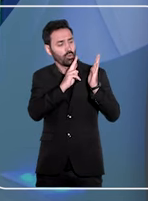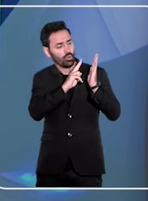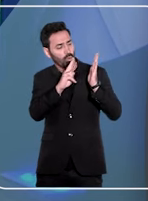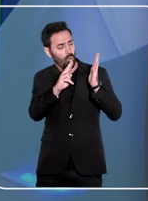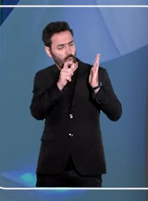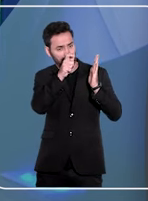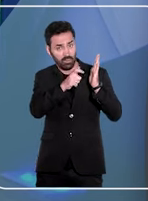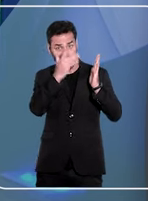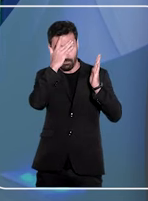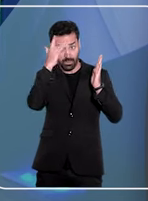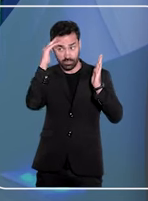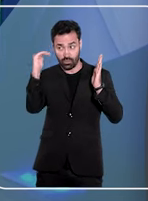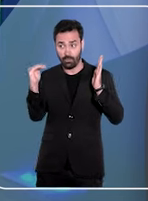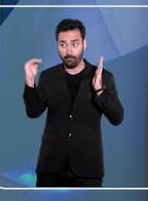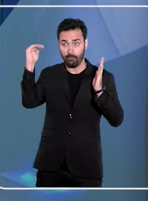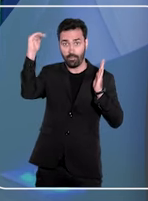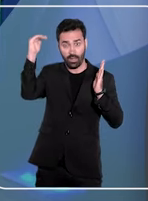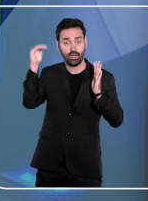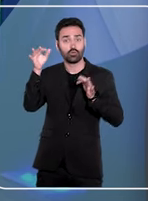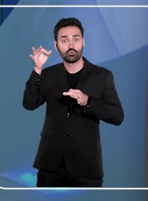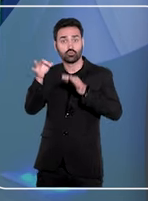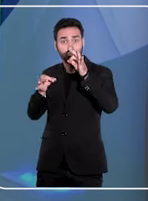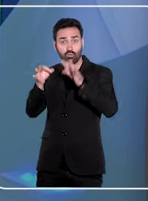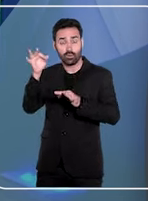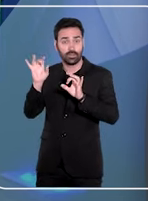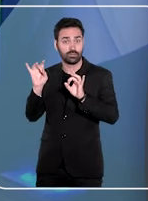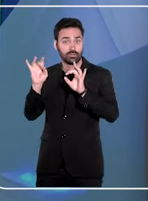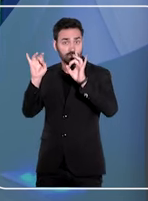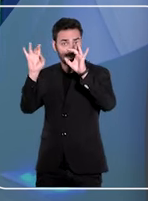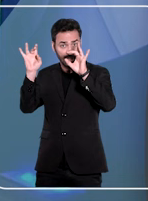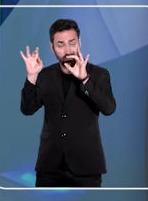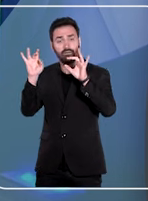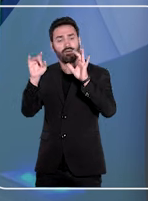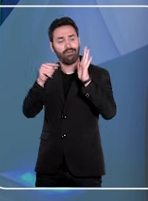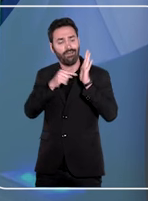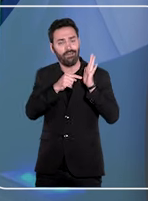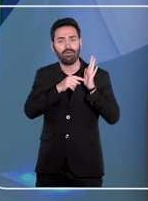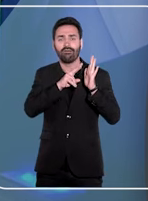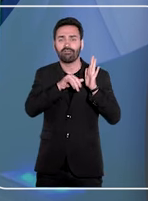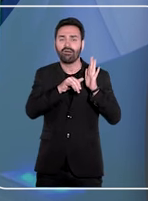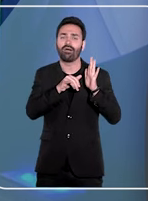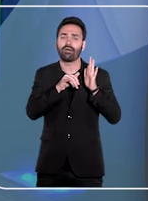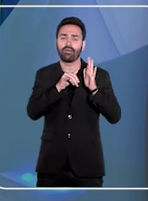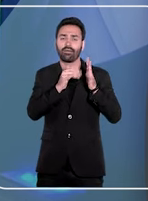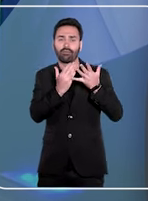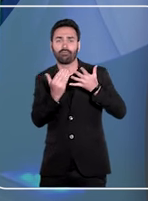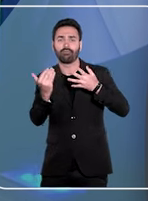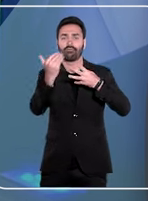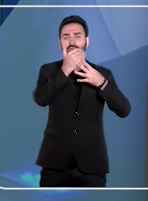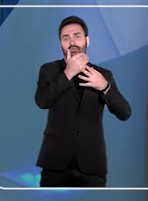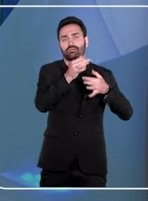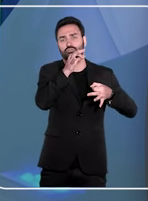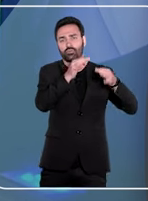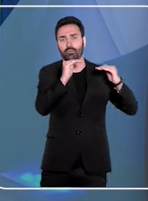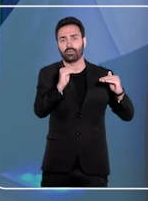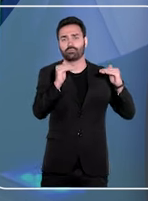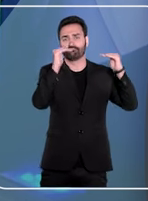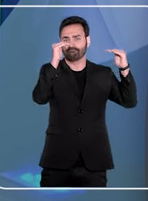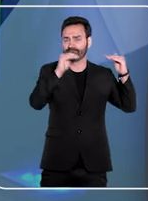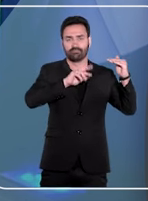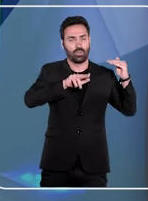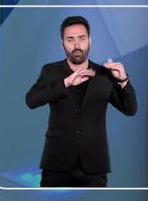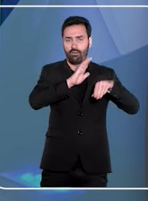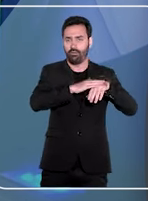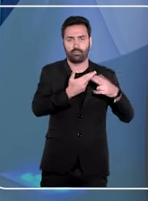simples menção a uma autoridade com foro por prerrogativa de função não é suficiente para atrair a competência do